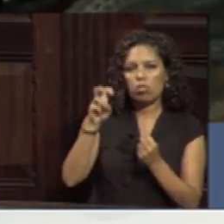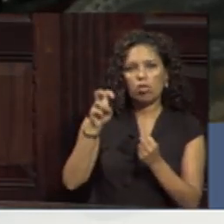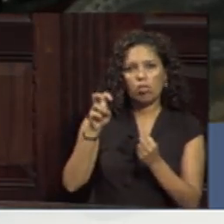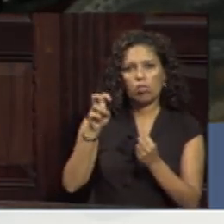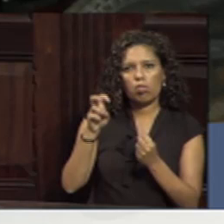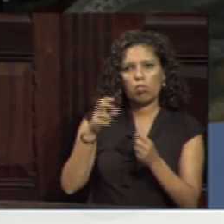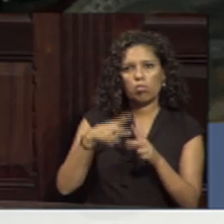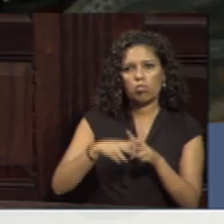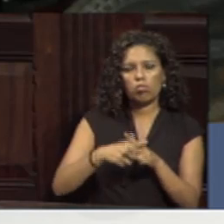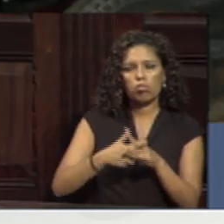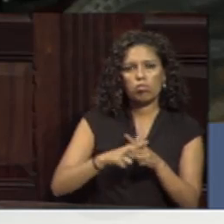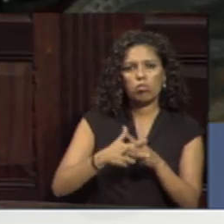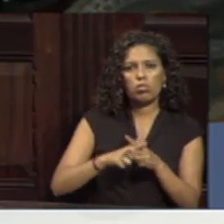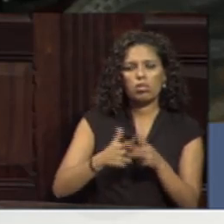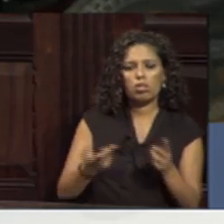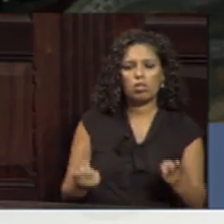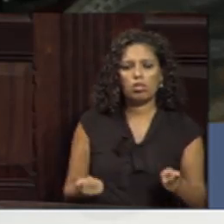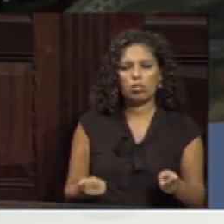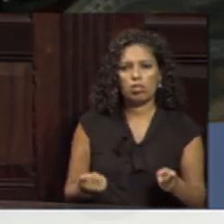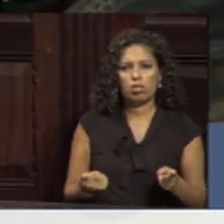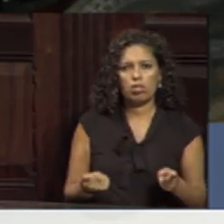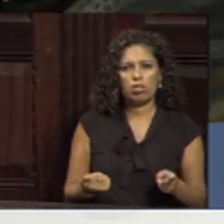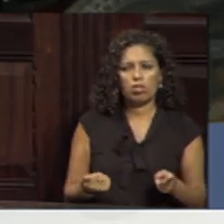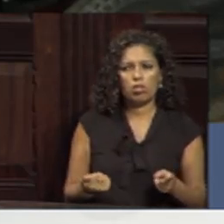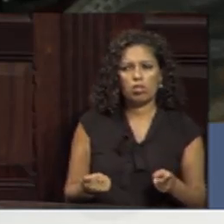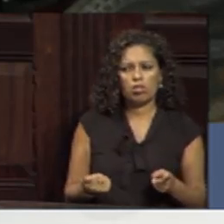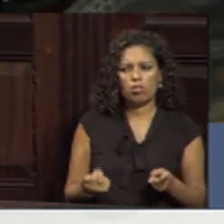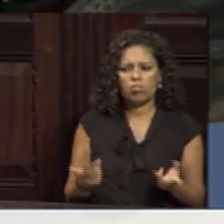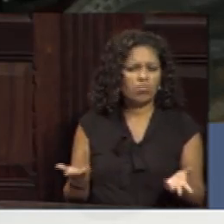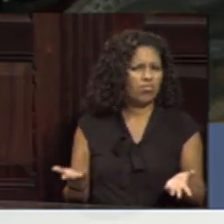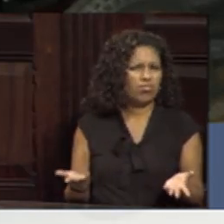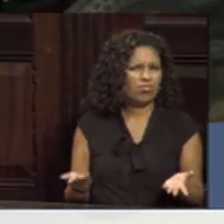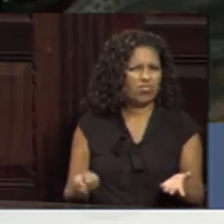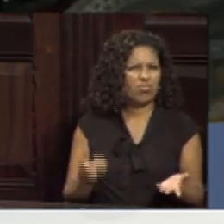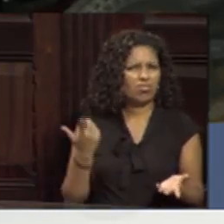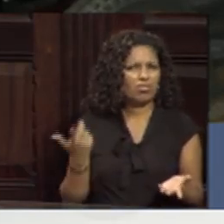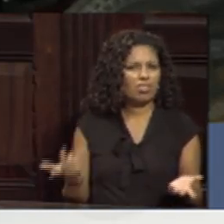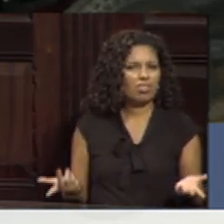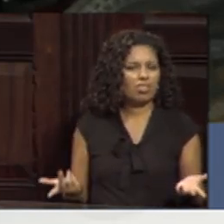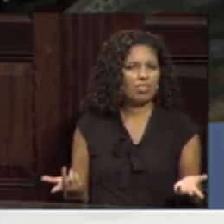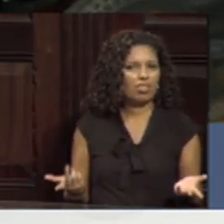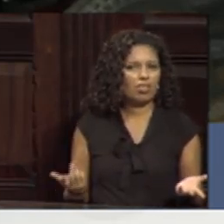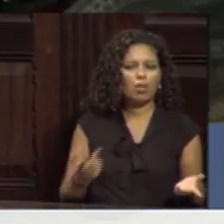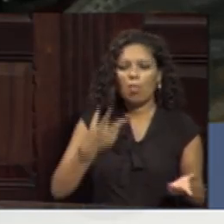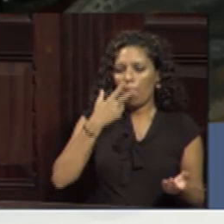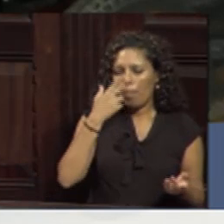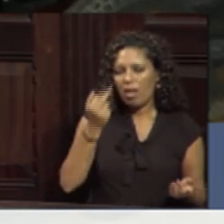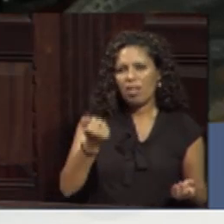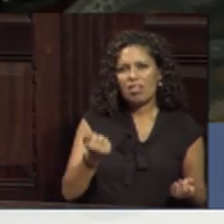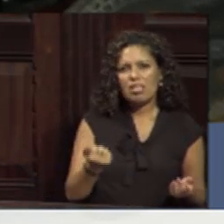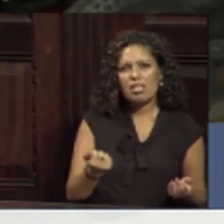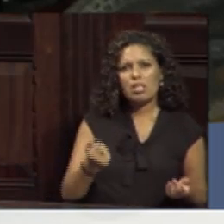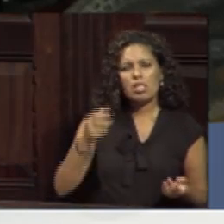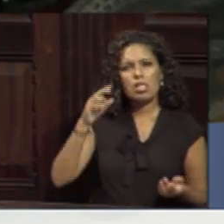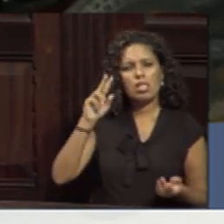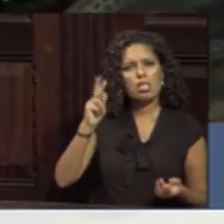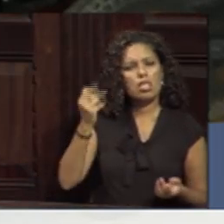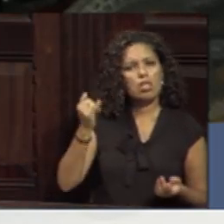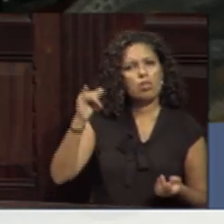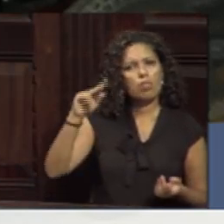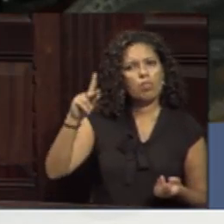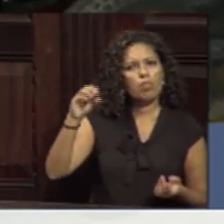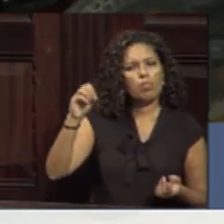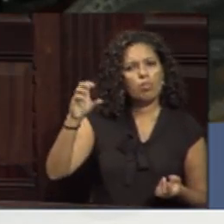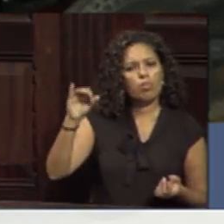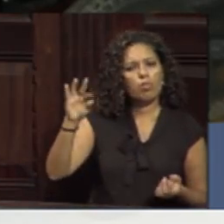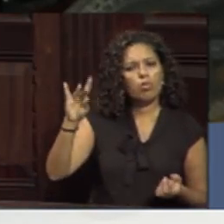ponto em que nós fomos deixando de lado alguns valores, né, alguns cuidados,